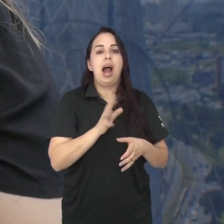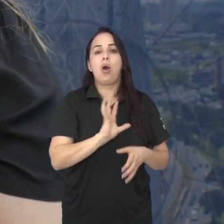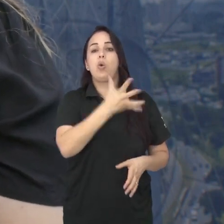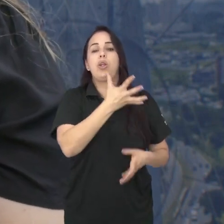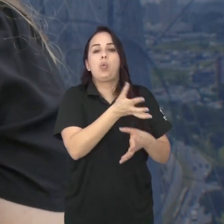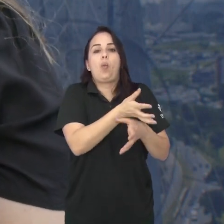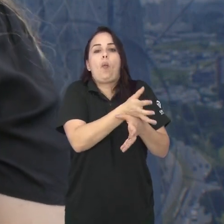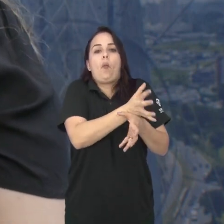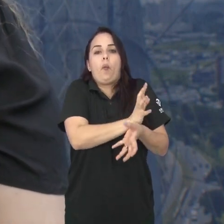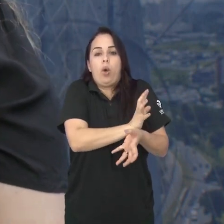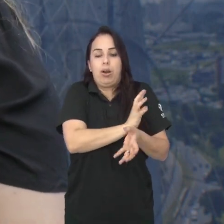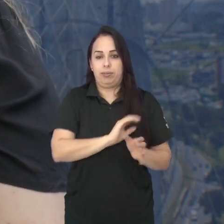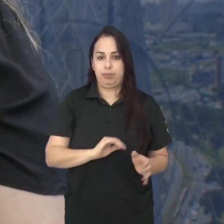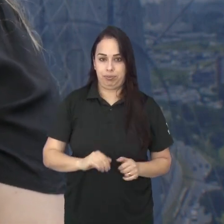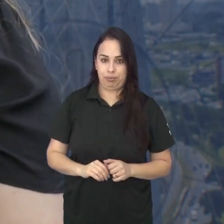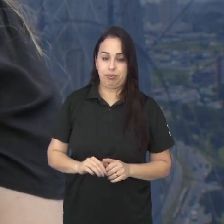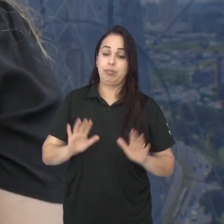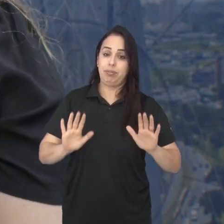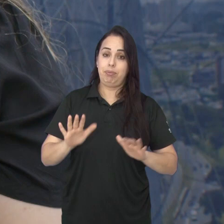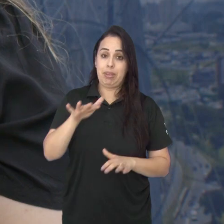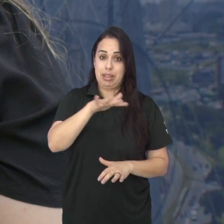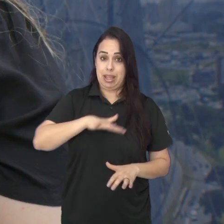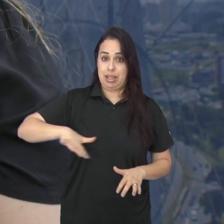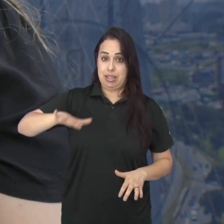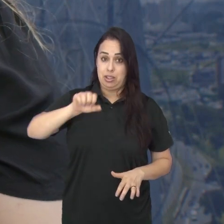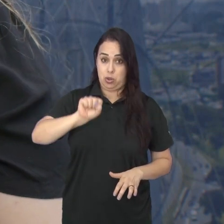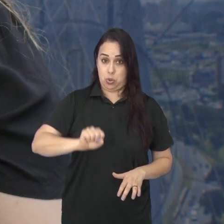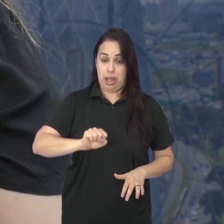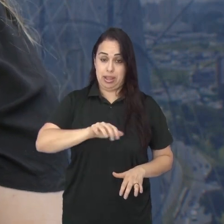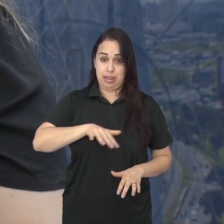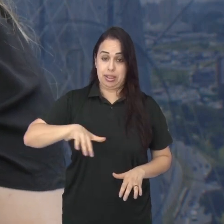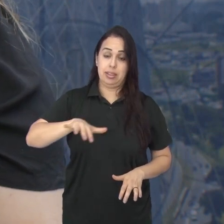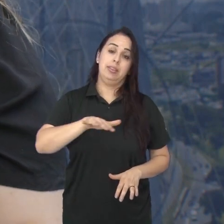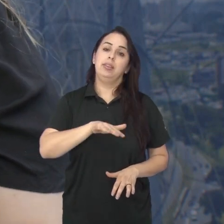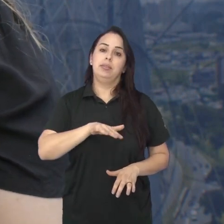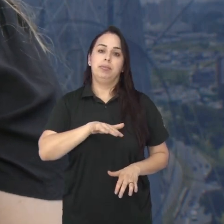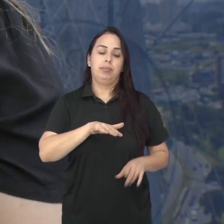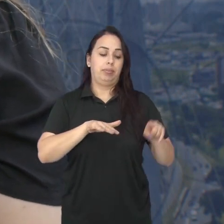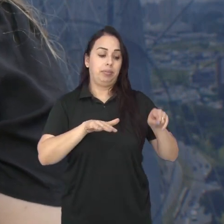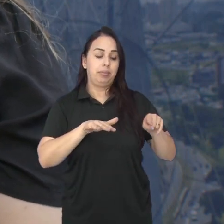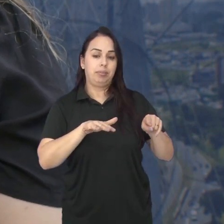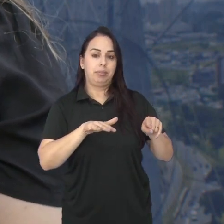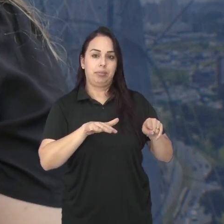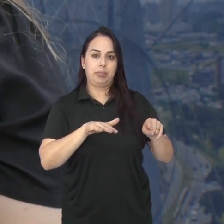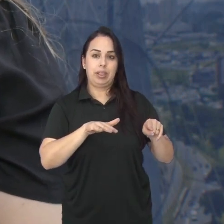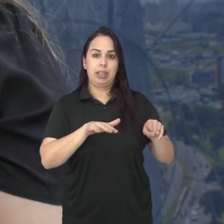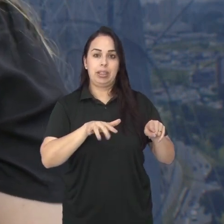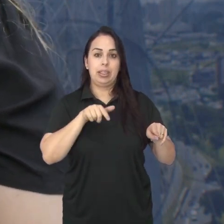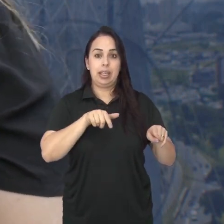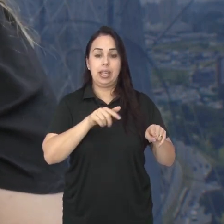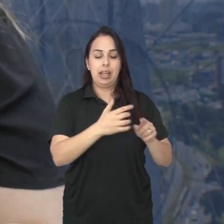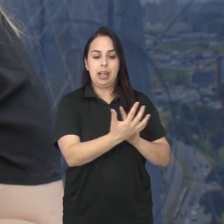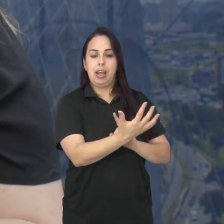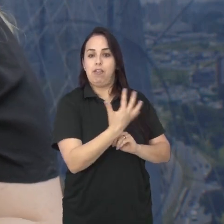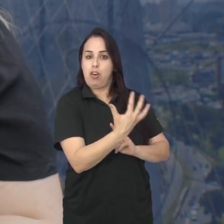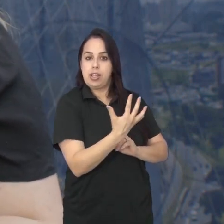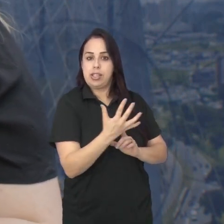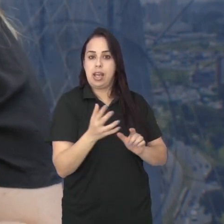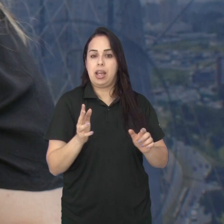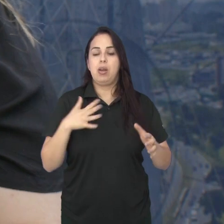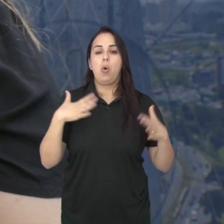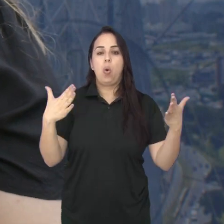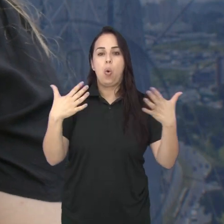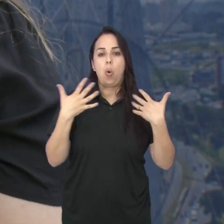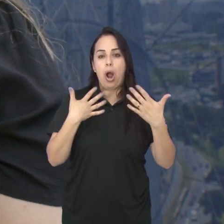Nordeste em seco. Para a nossa região, né, para a região Sudeste, o El Niño ele faz com que eu tenha ondas de calor muito